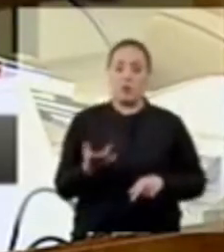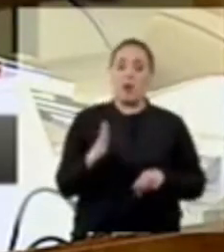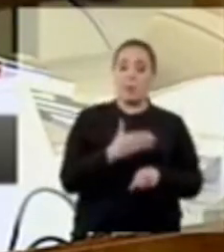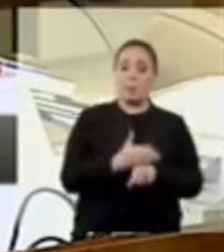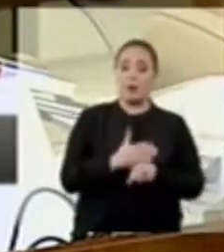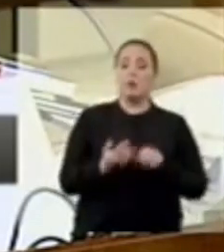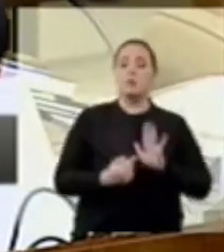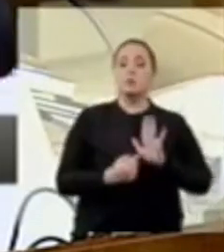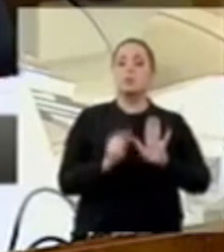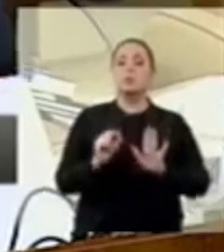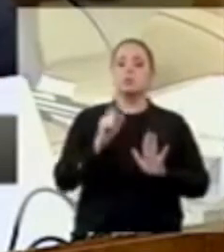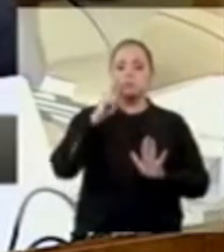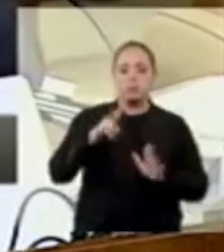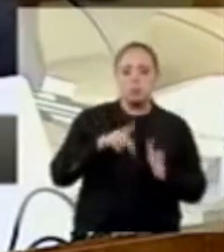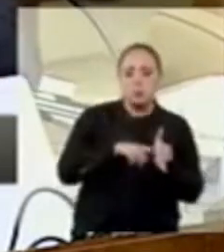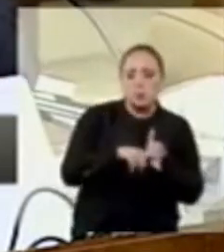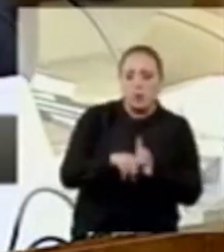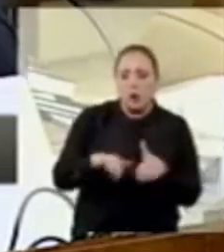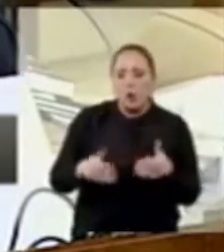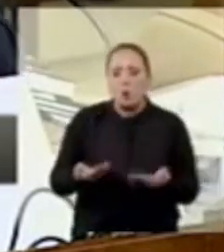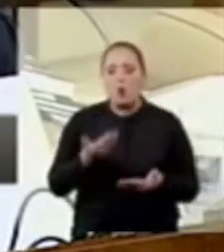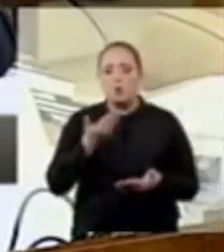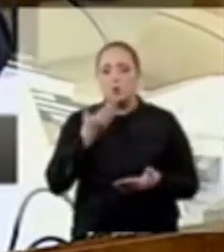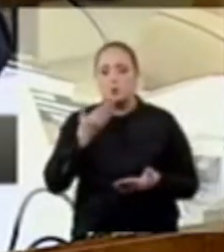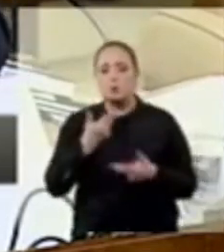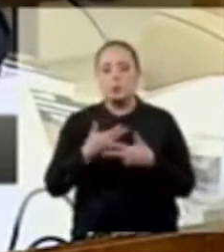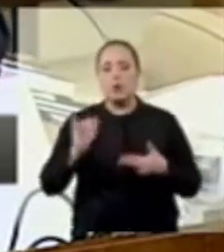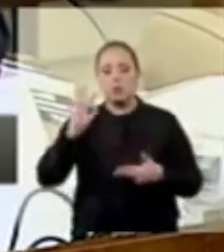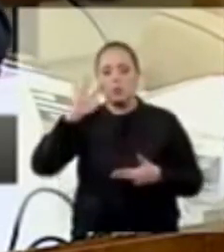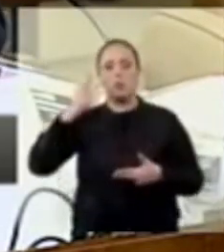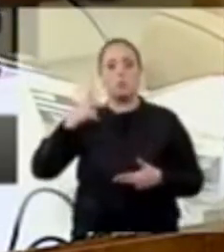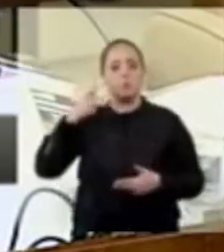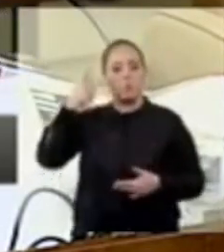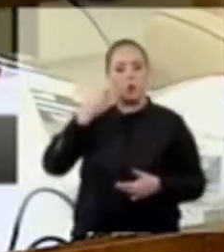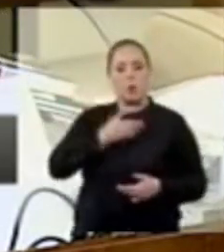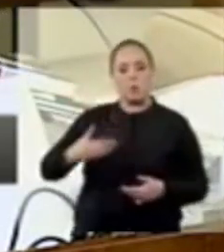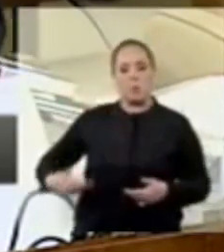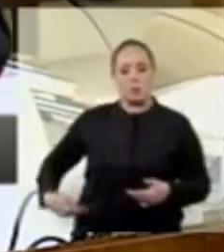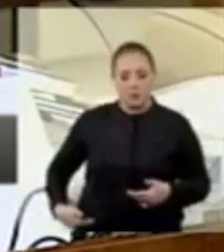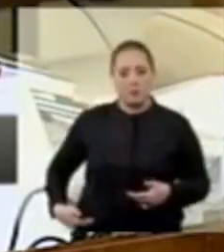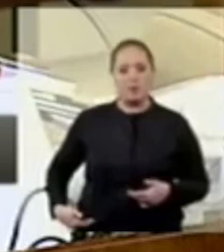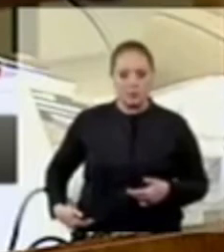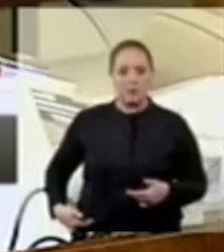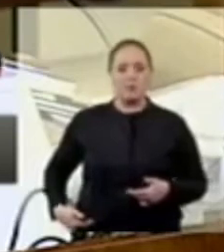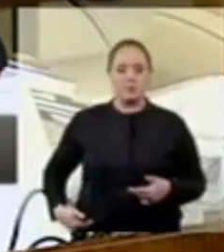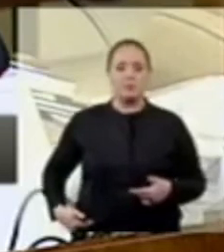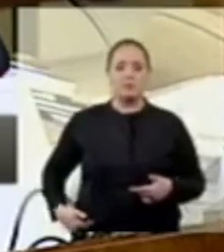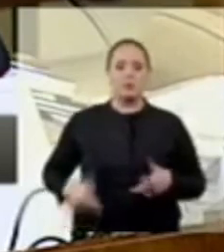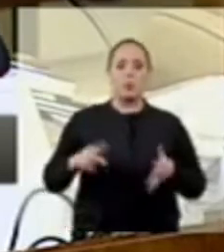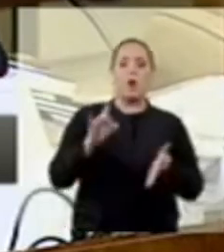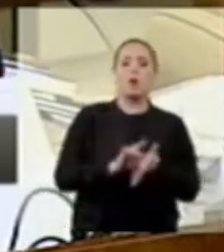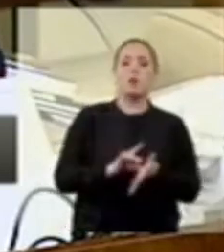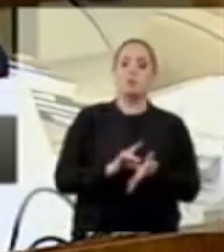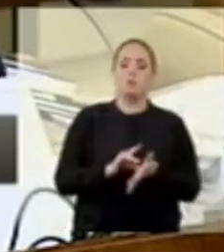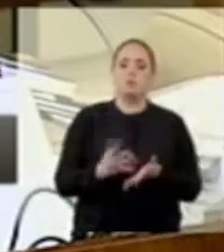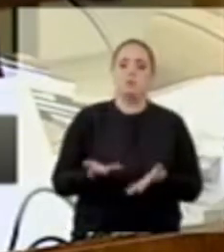em verificar que tipo de resultados uma decisão uma política pública produz sobre a realidade produz